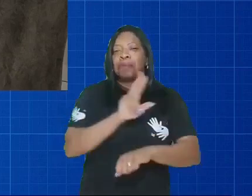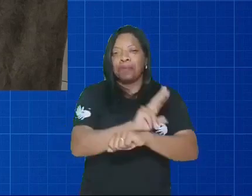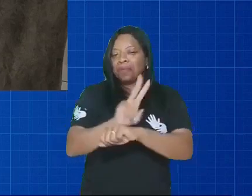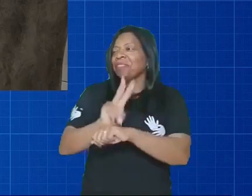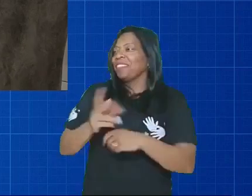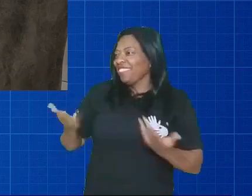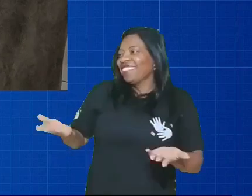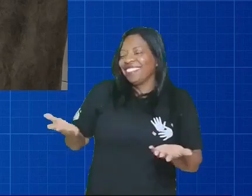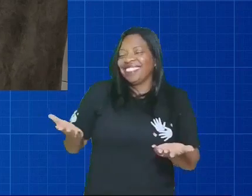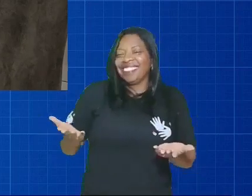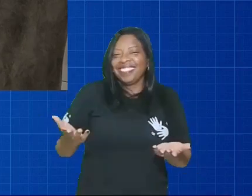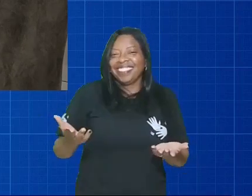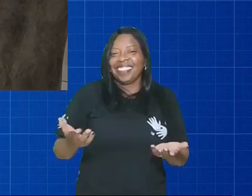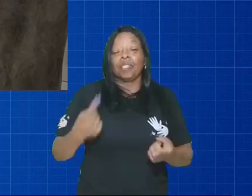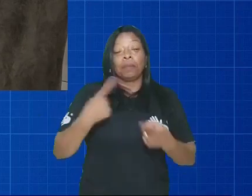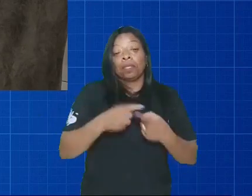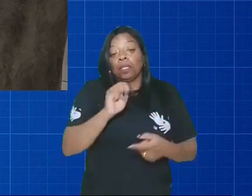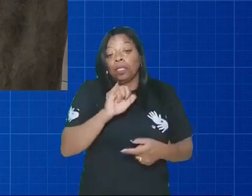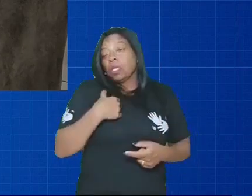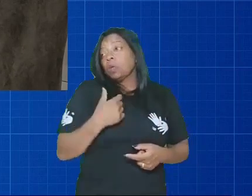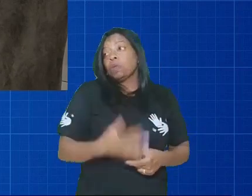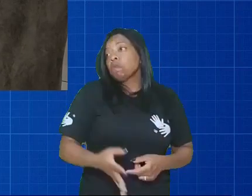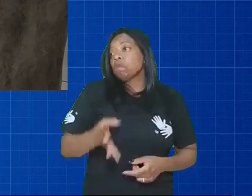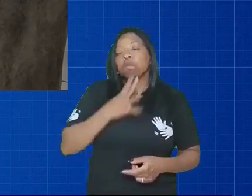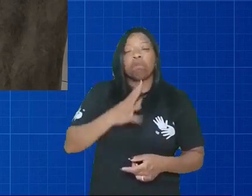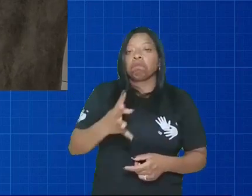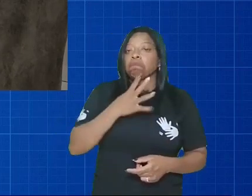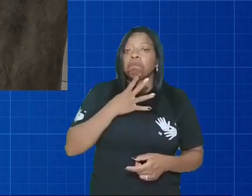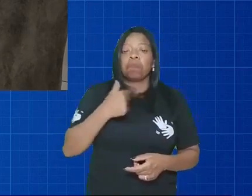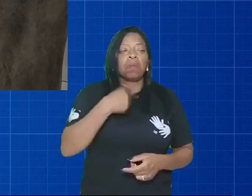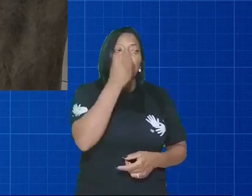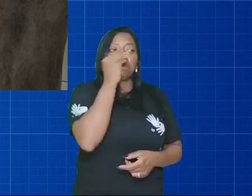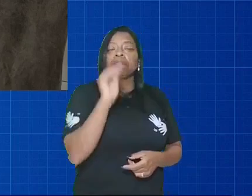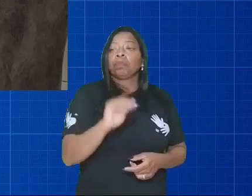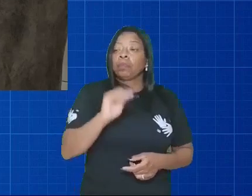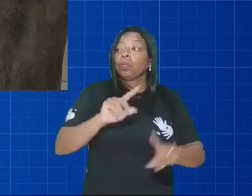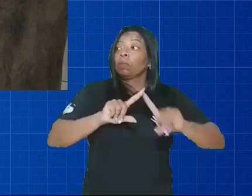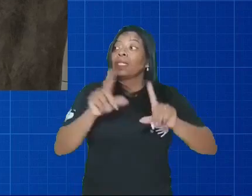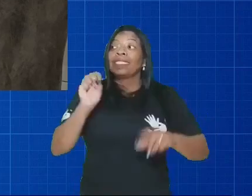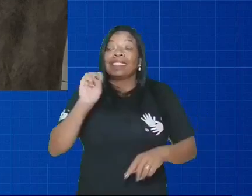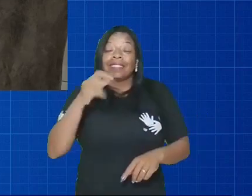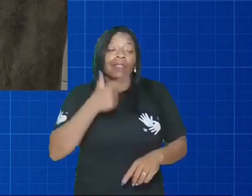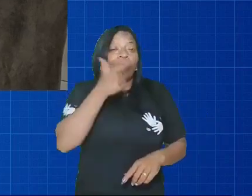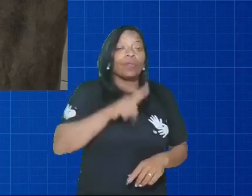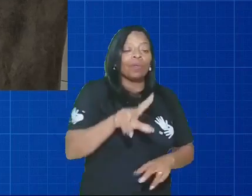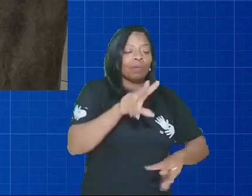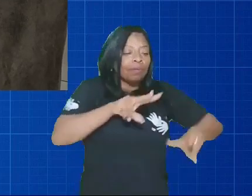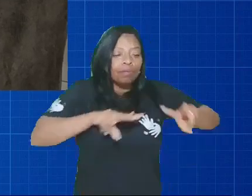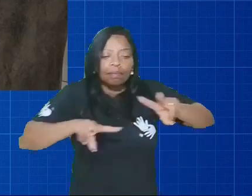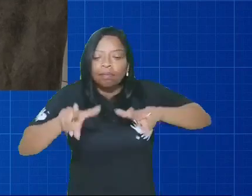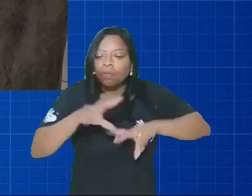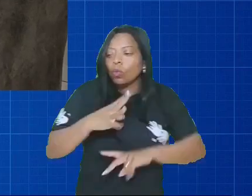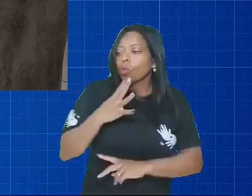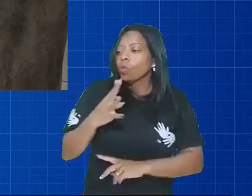momento que a gente conhece, a gente tem um olhar diferenciado e um cuidado diferenciado também, né?